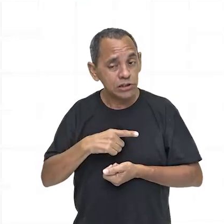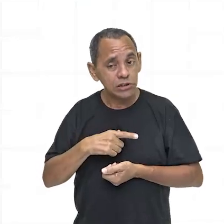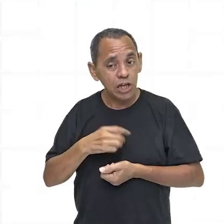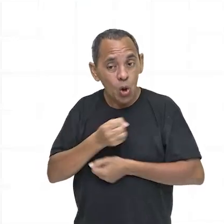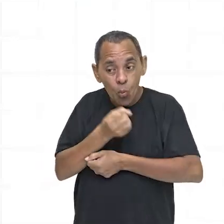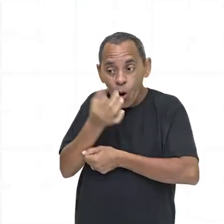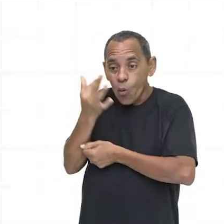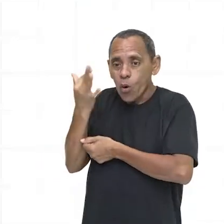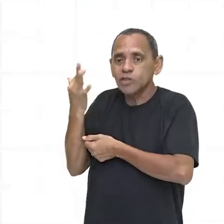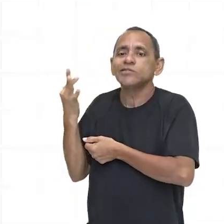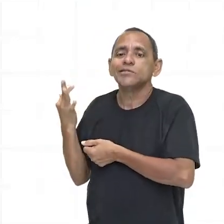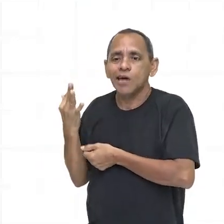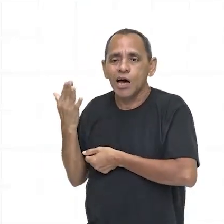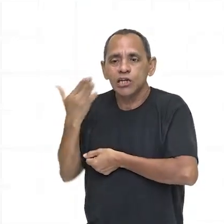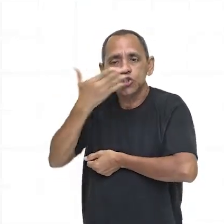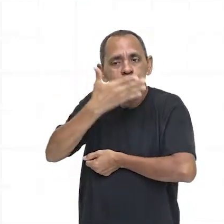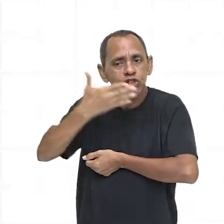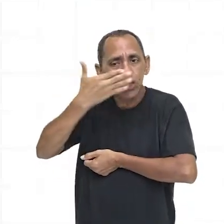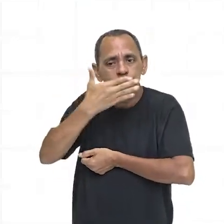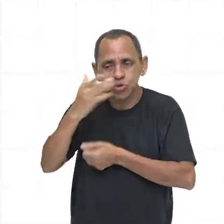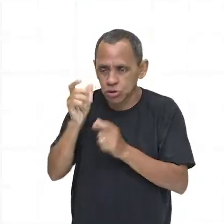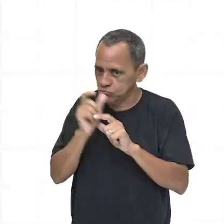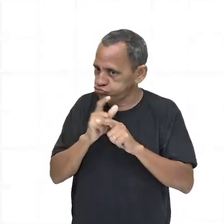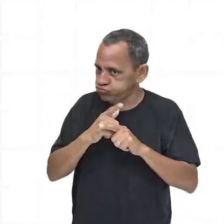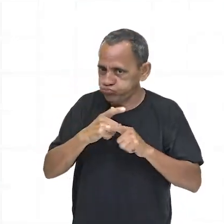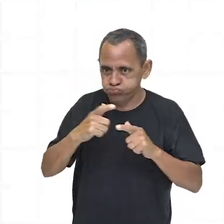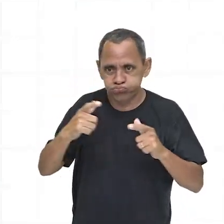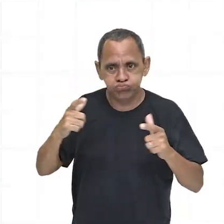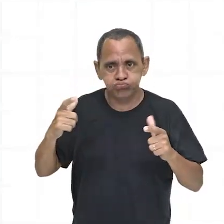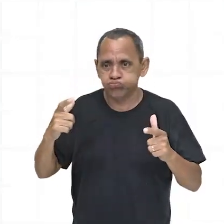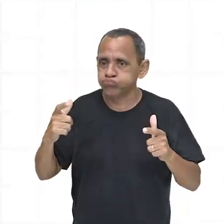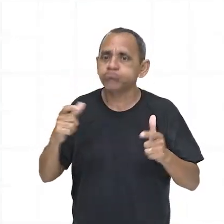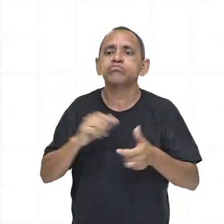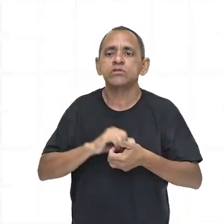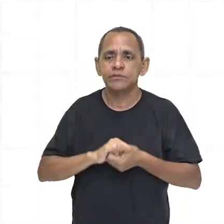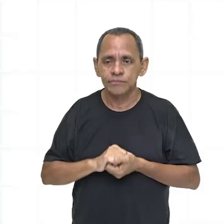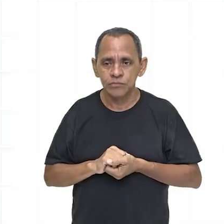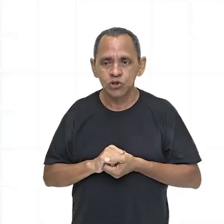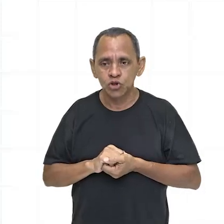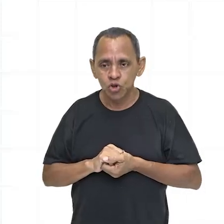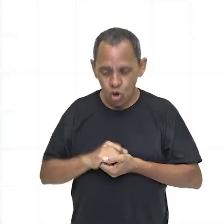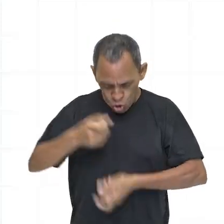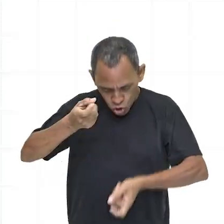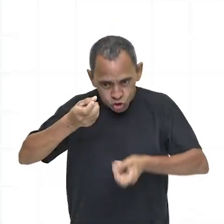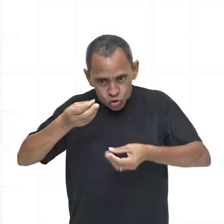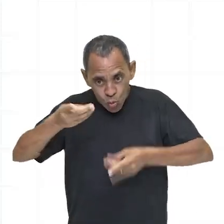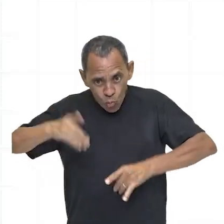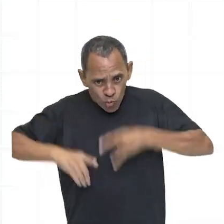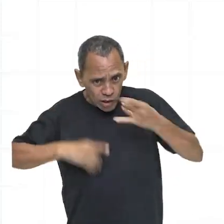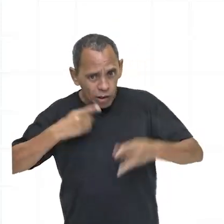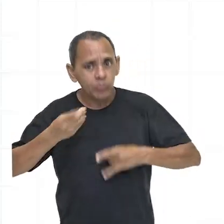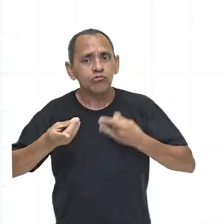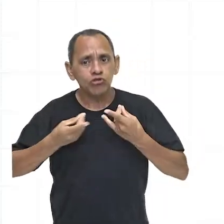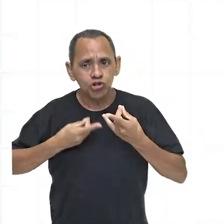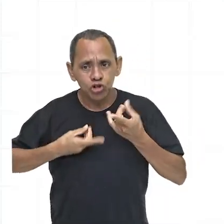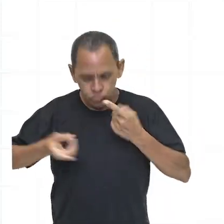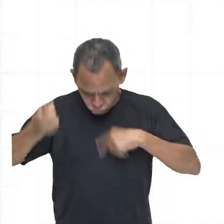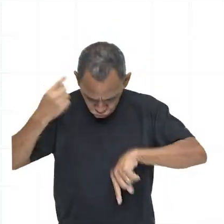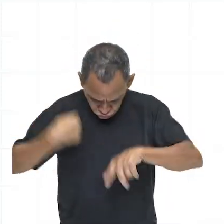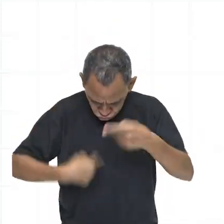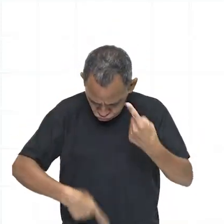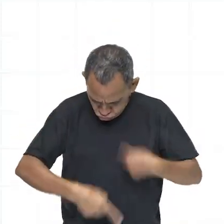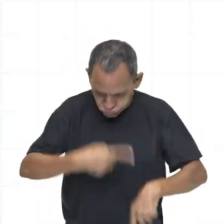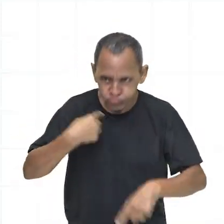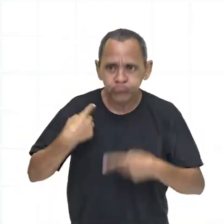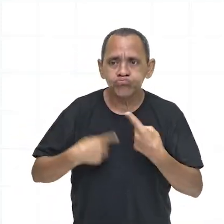digeridos rapidamente no nosso organismo e logo vão para a corrente sanguínea. E aí, se você não gasta